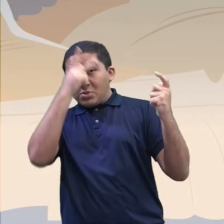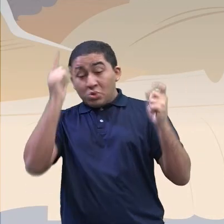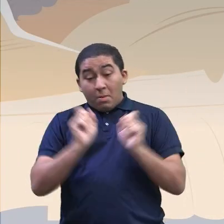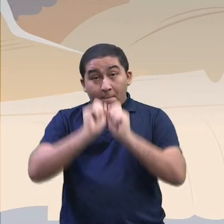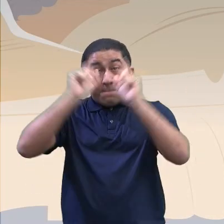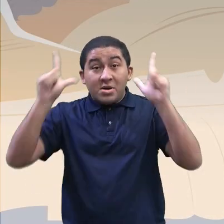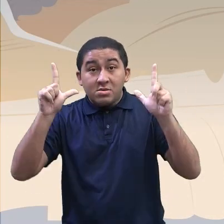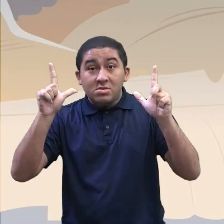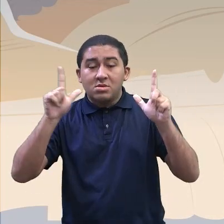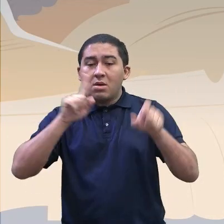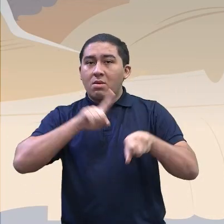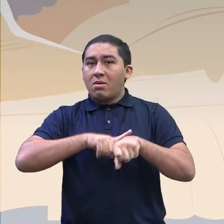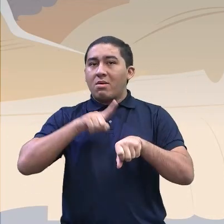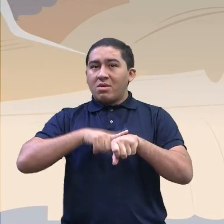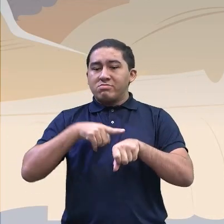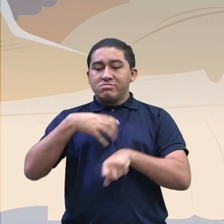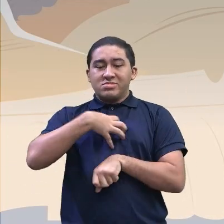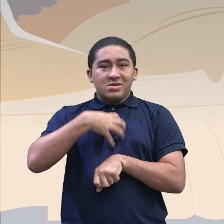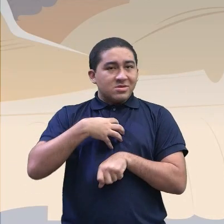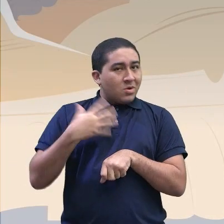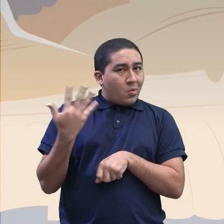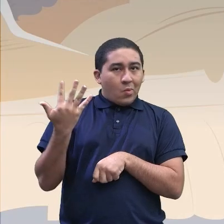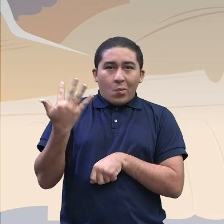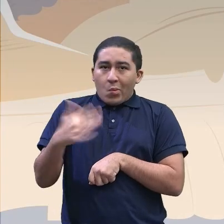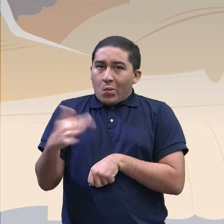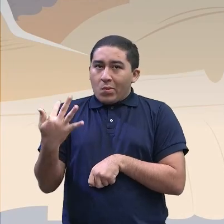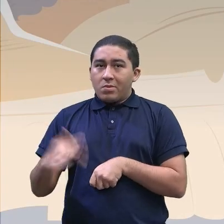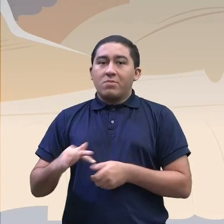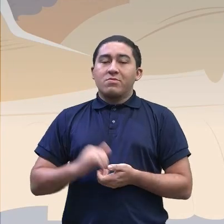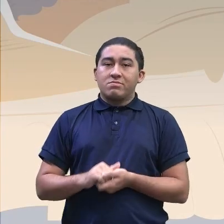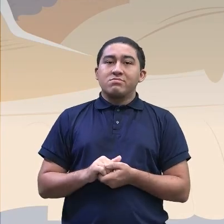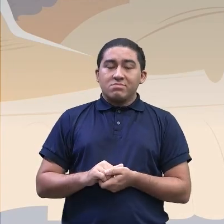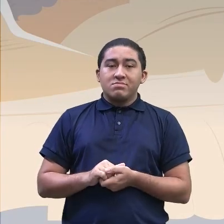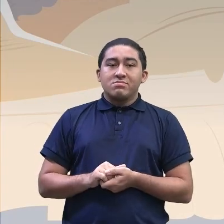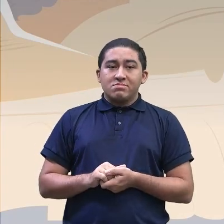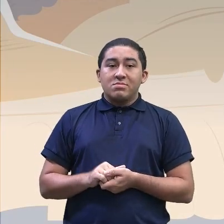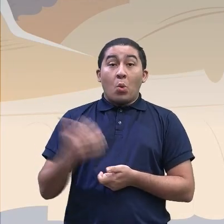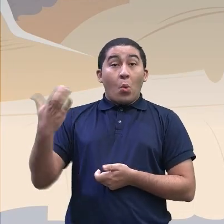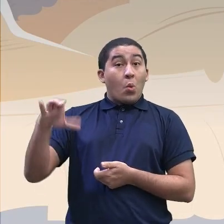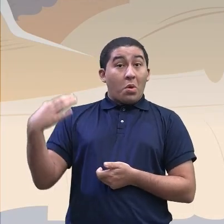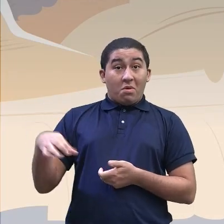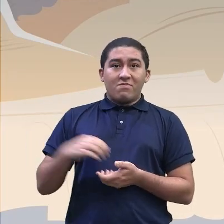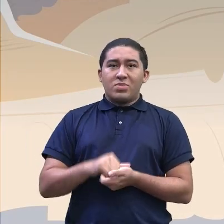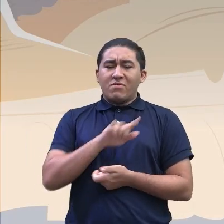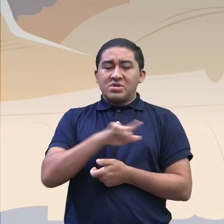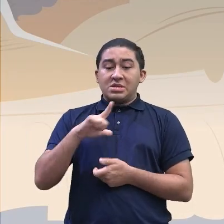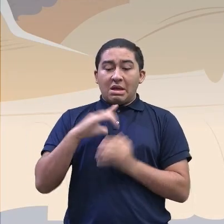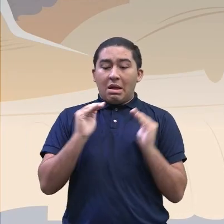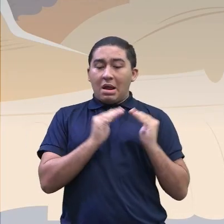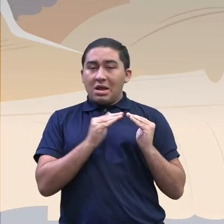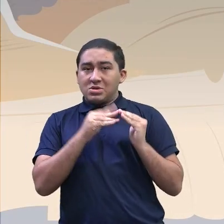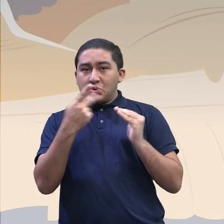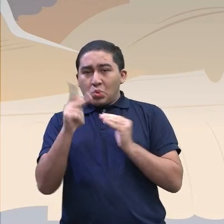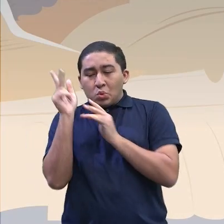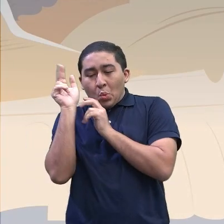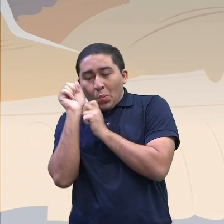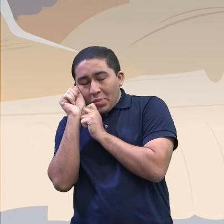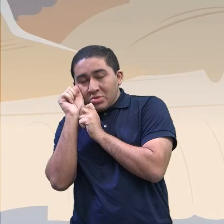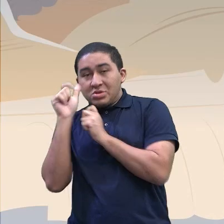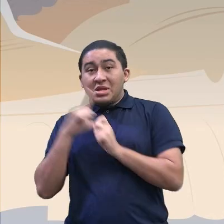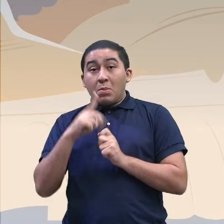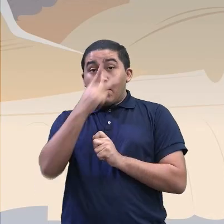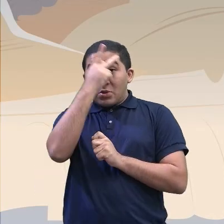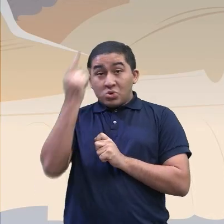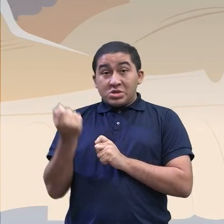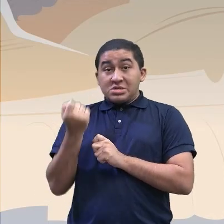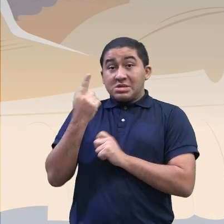claro, né, a sensação deve ser terrível. Você de repente está na sua casa e alguém estranho entrar no seu